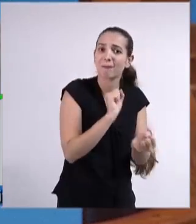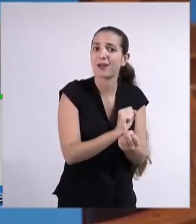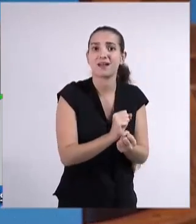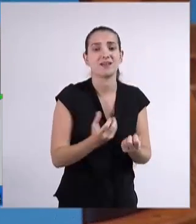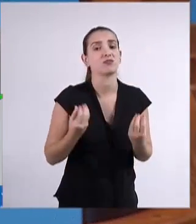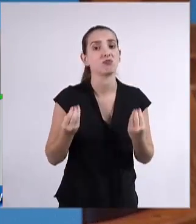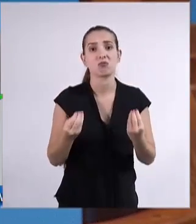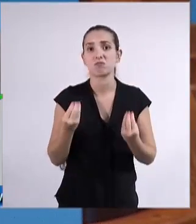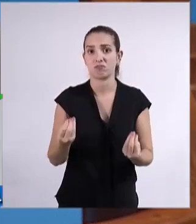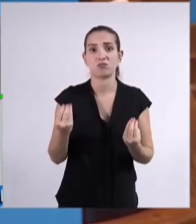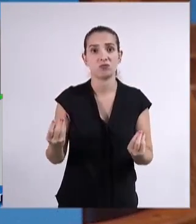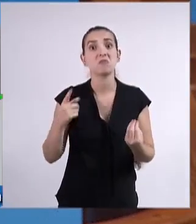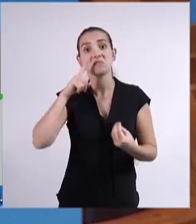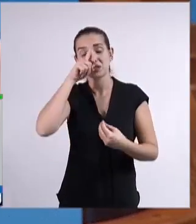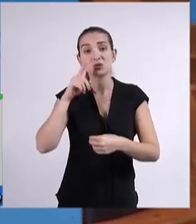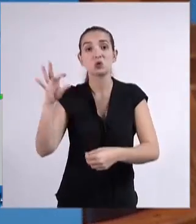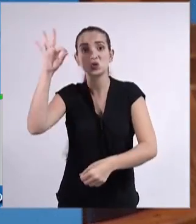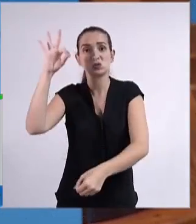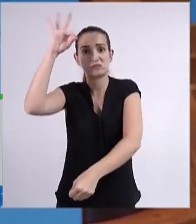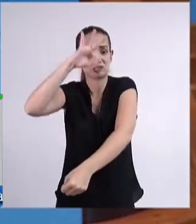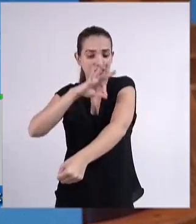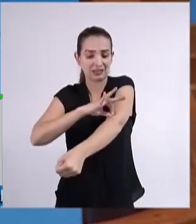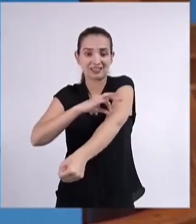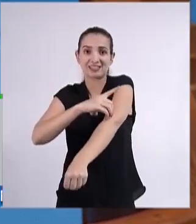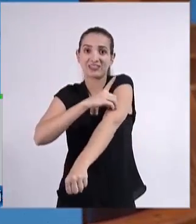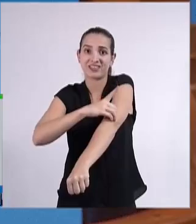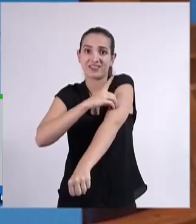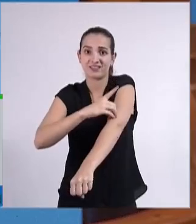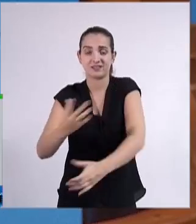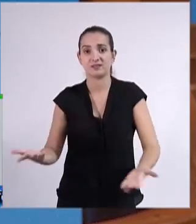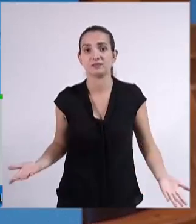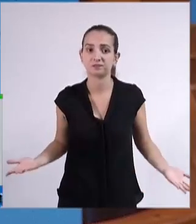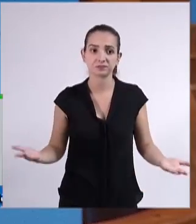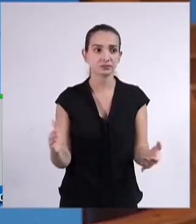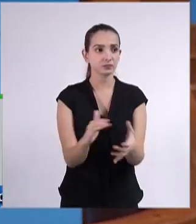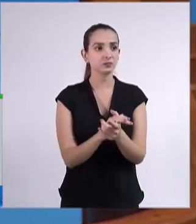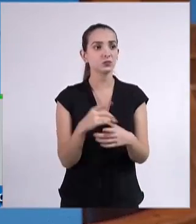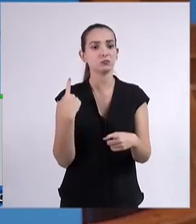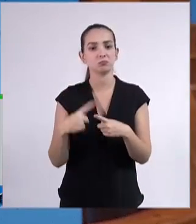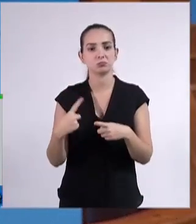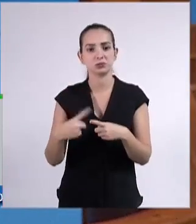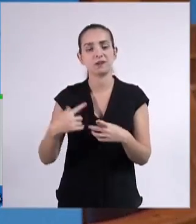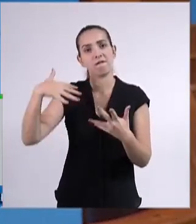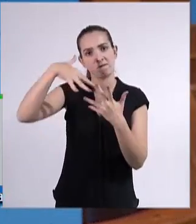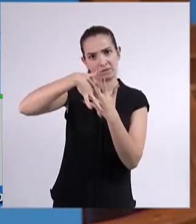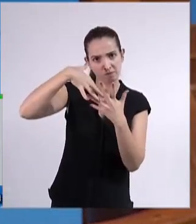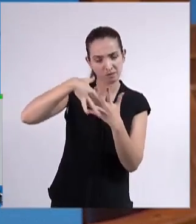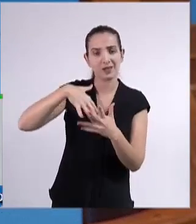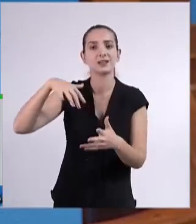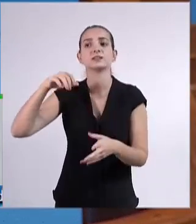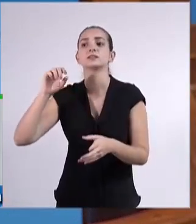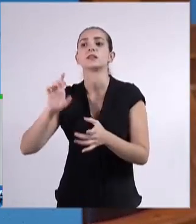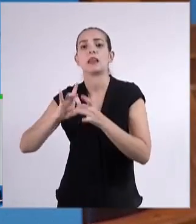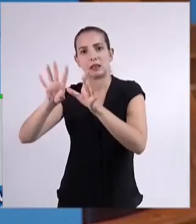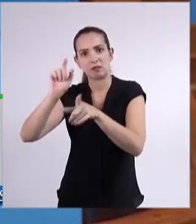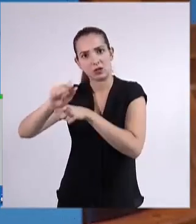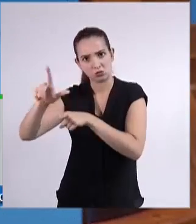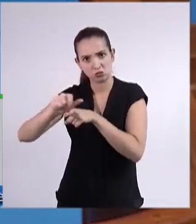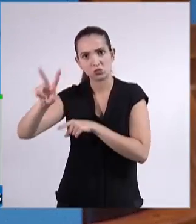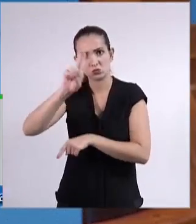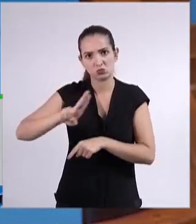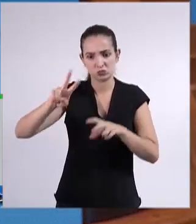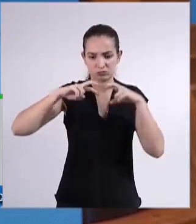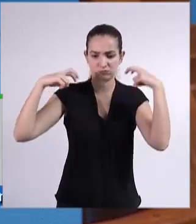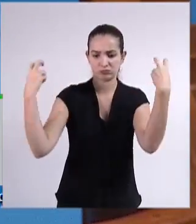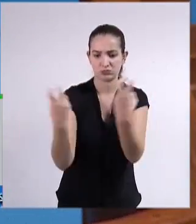o estádio ou sede para a federação, o torcedor está ali e